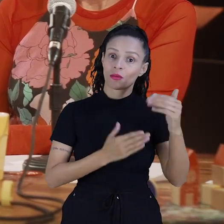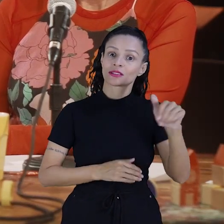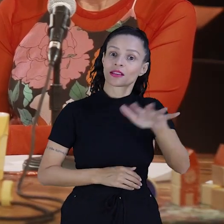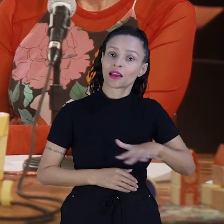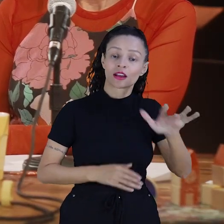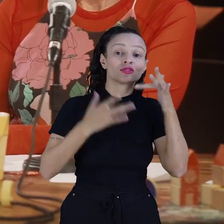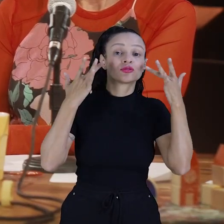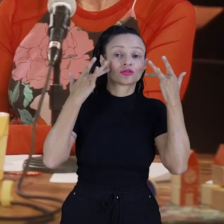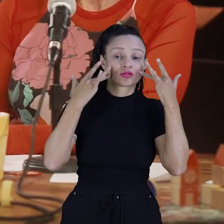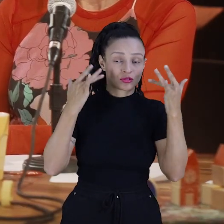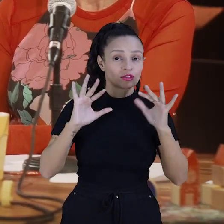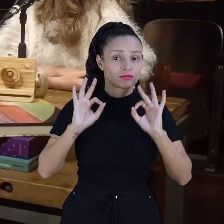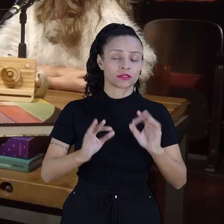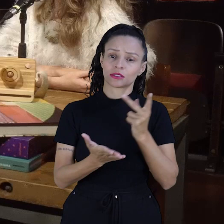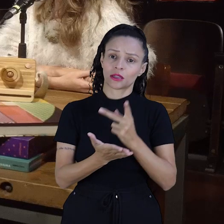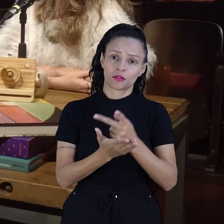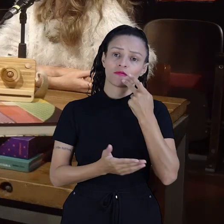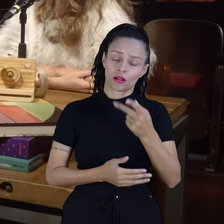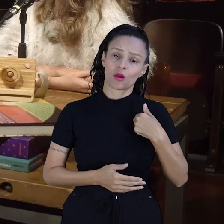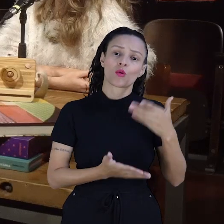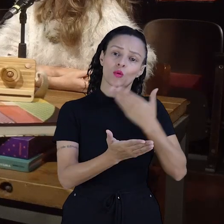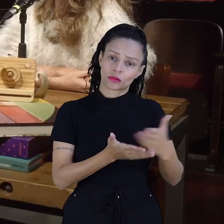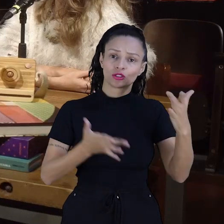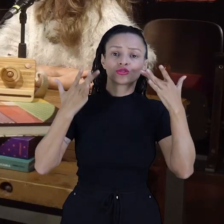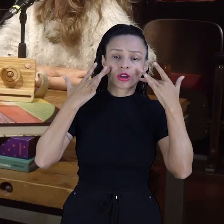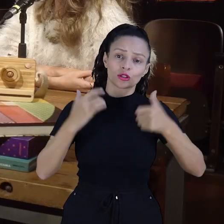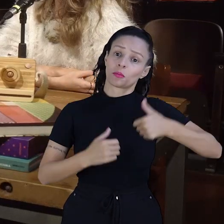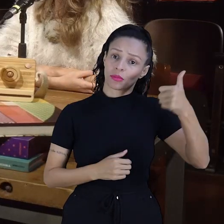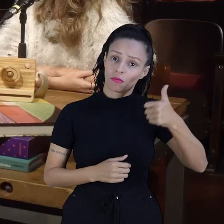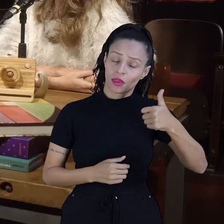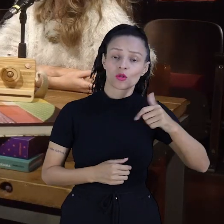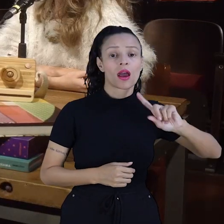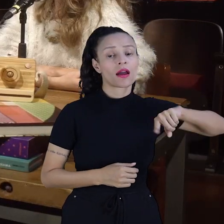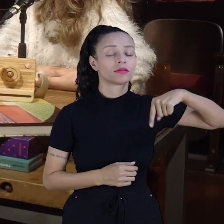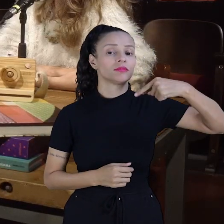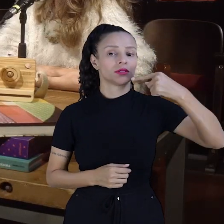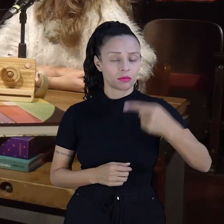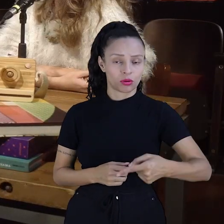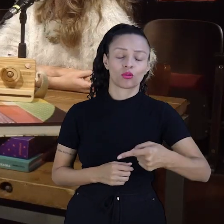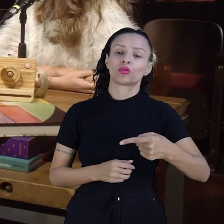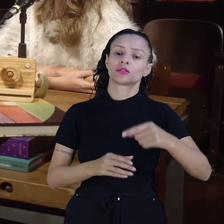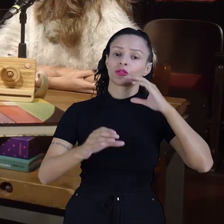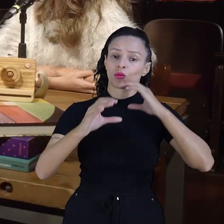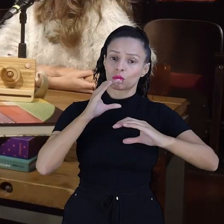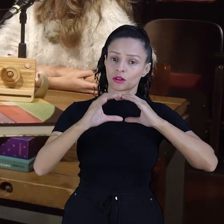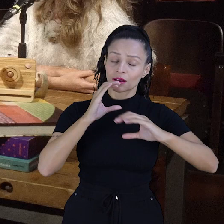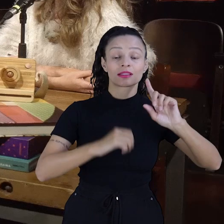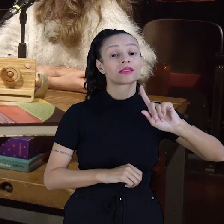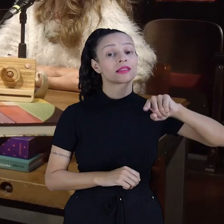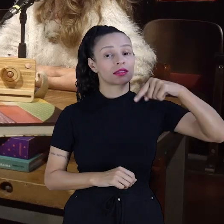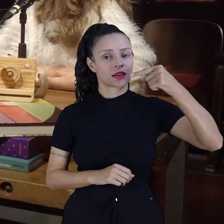na verdade, ela começa nas cênicas, né? Eu sempre digo isso, eu venho do teatro primeiro e depois